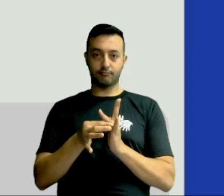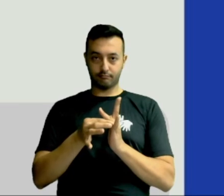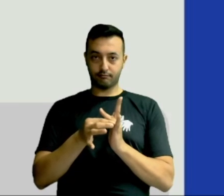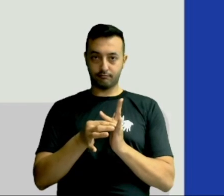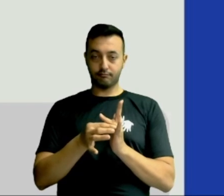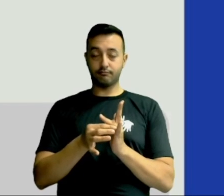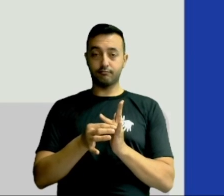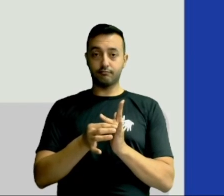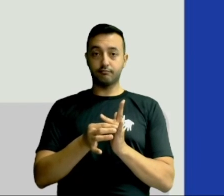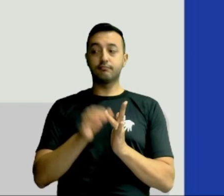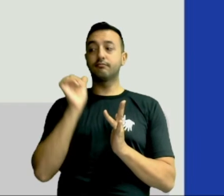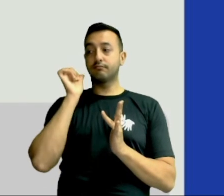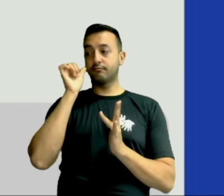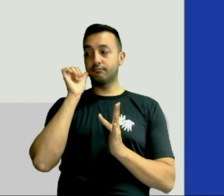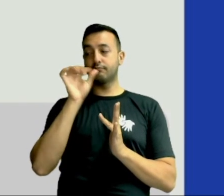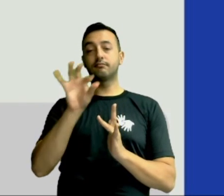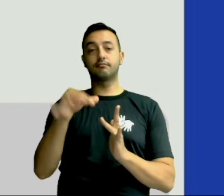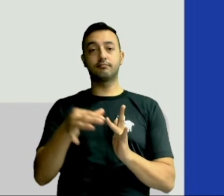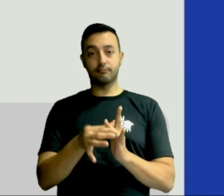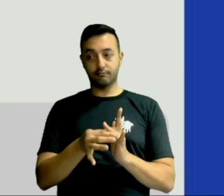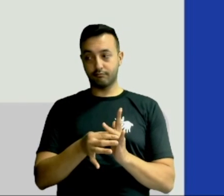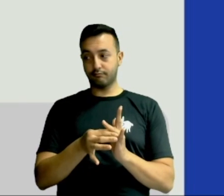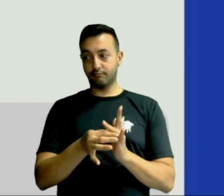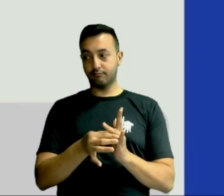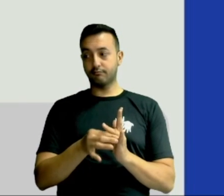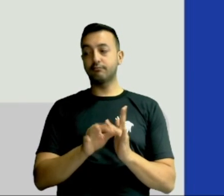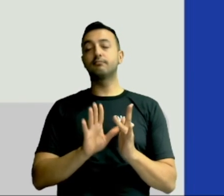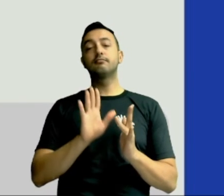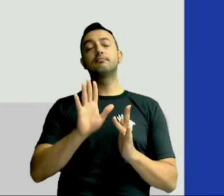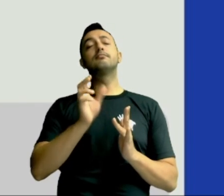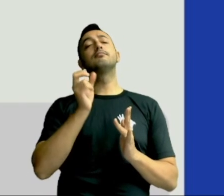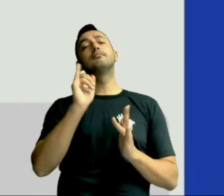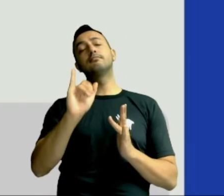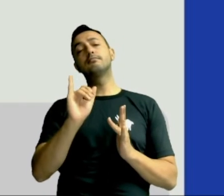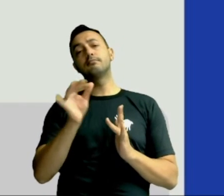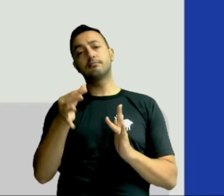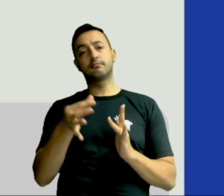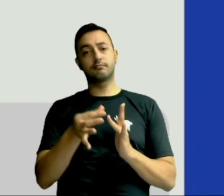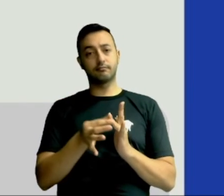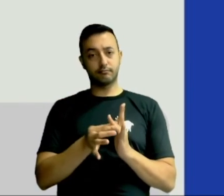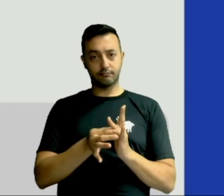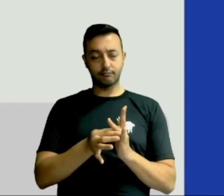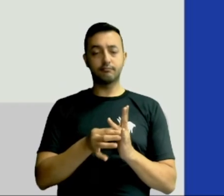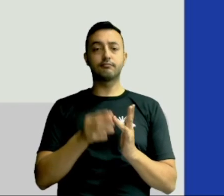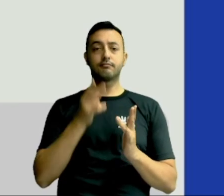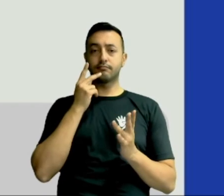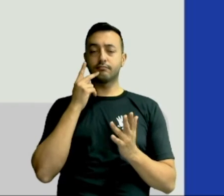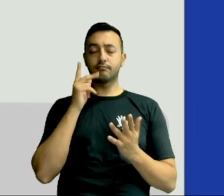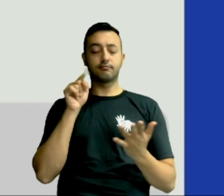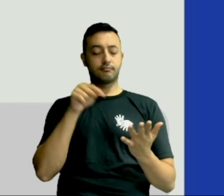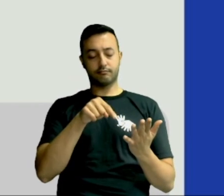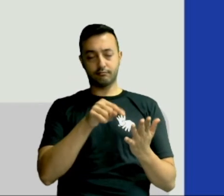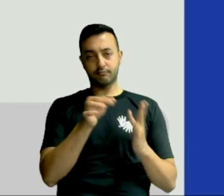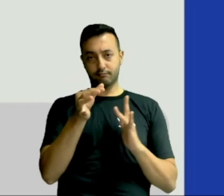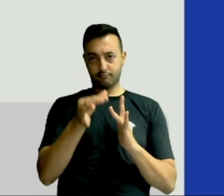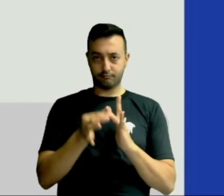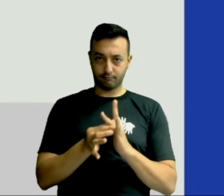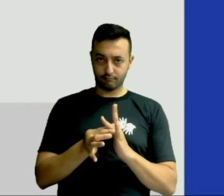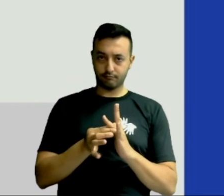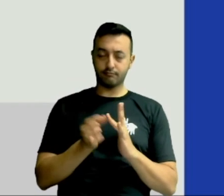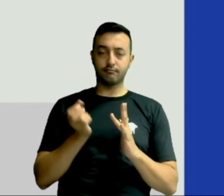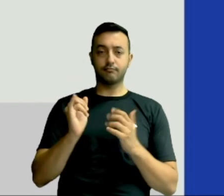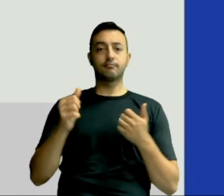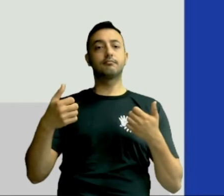no dedo da da mulher da Human tem um deles tá próximo a ela nessa está falando sobre o anel